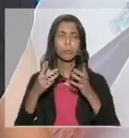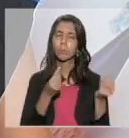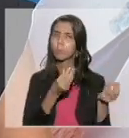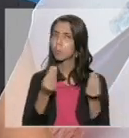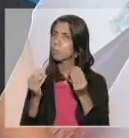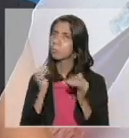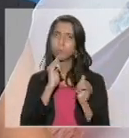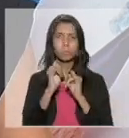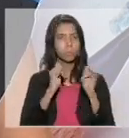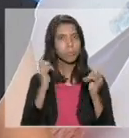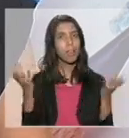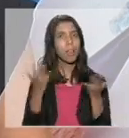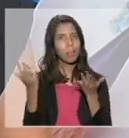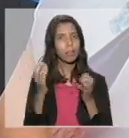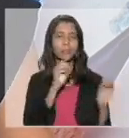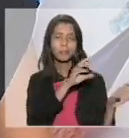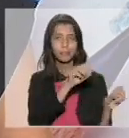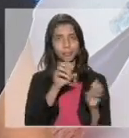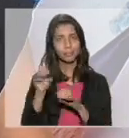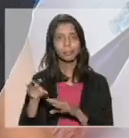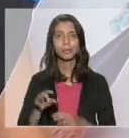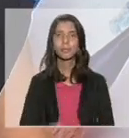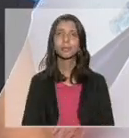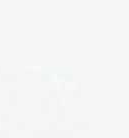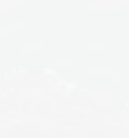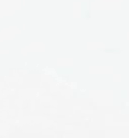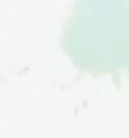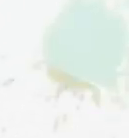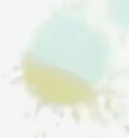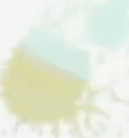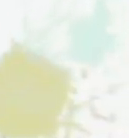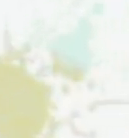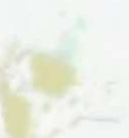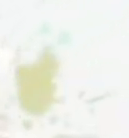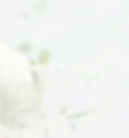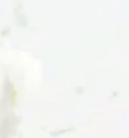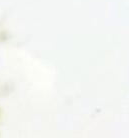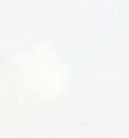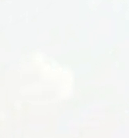está cheio de dicas. Está no ar o Educação!